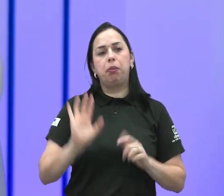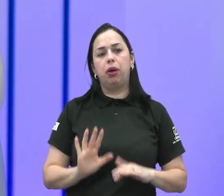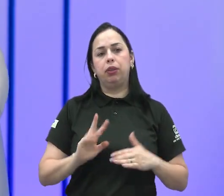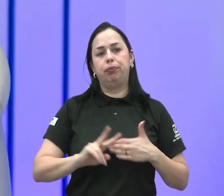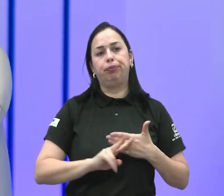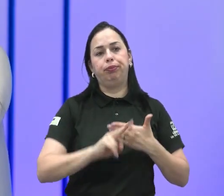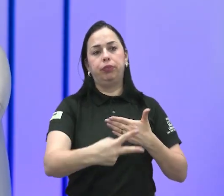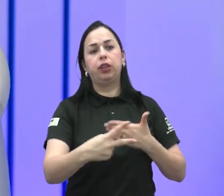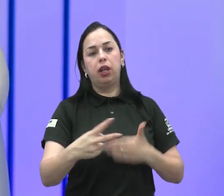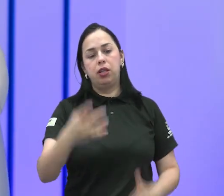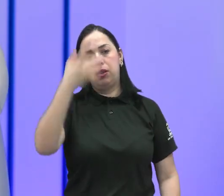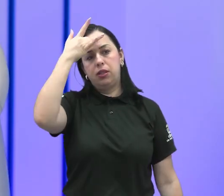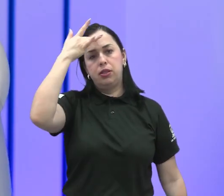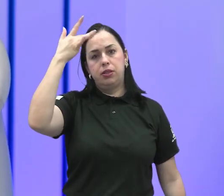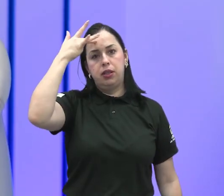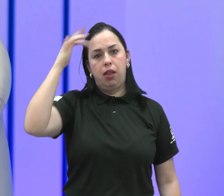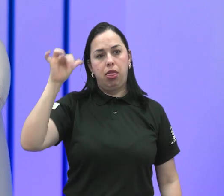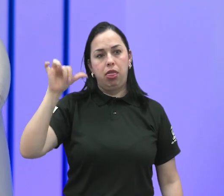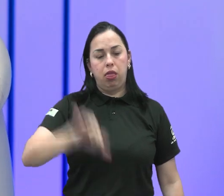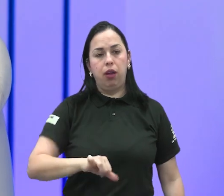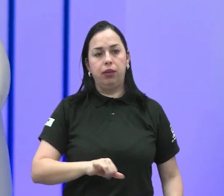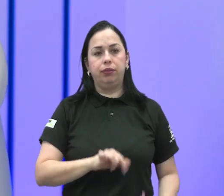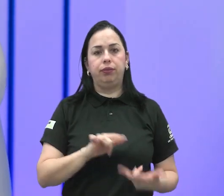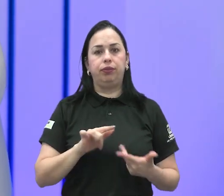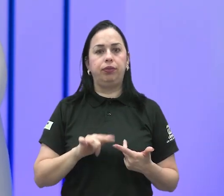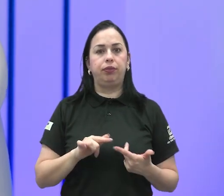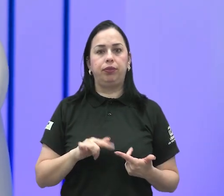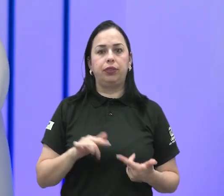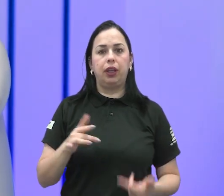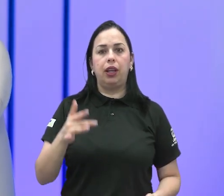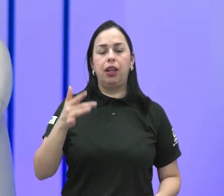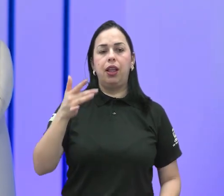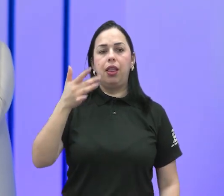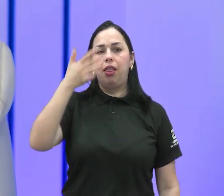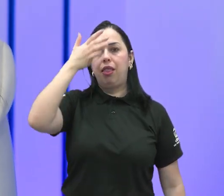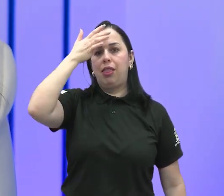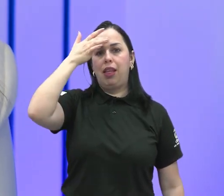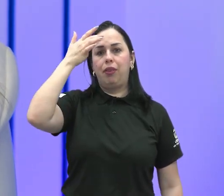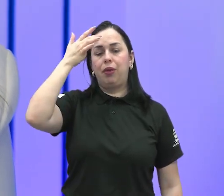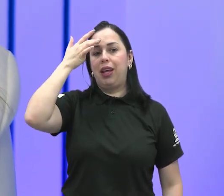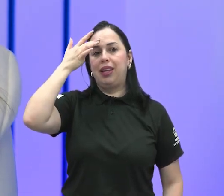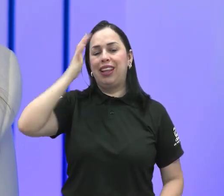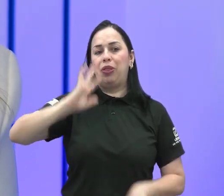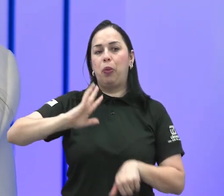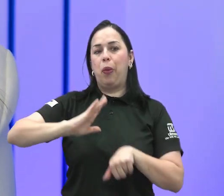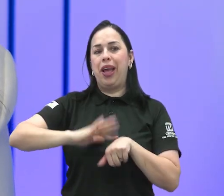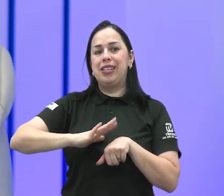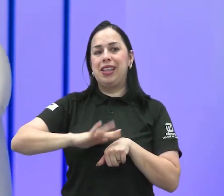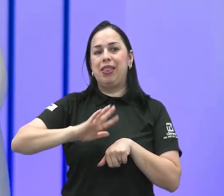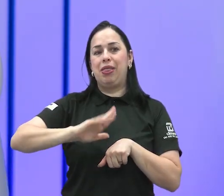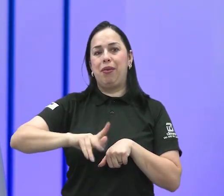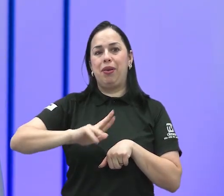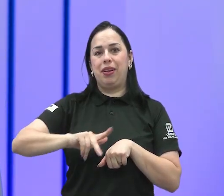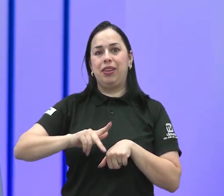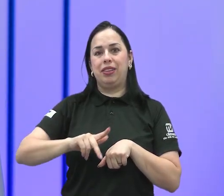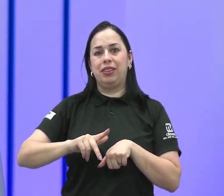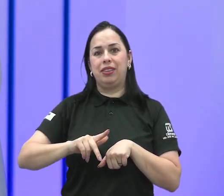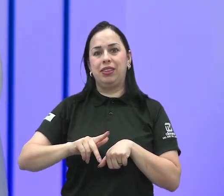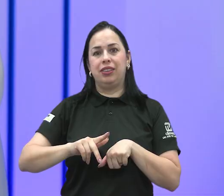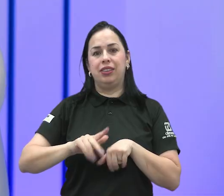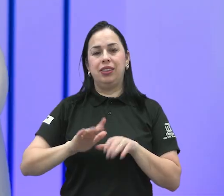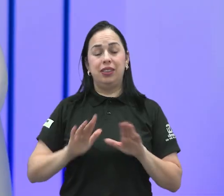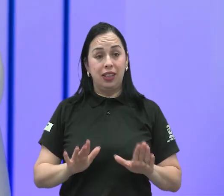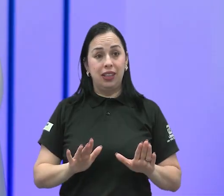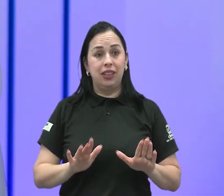que podem desencadear na saúde mental. A saúde mental, ela não é ausência de patologia. Então, se não tem uma patologia,